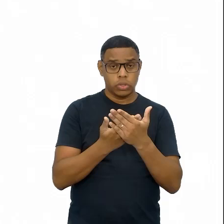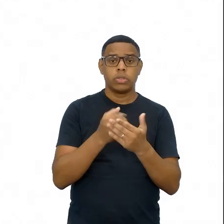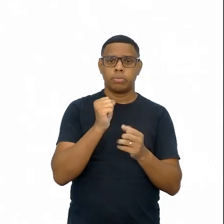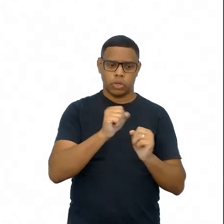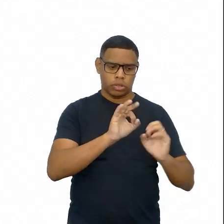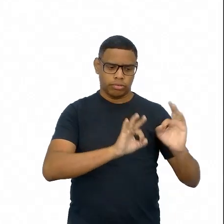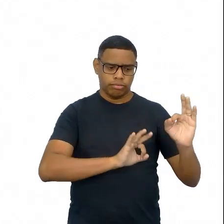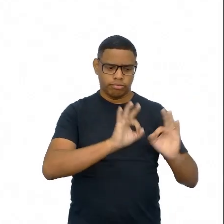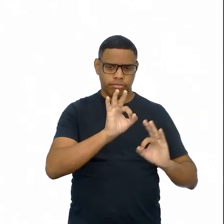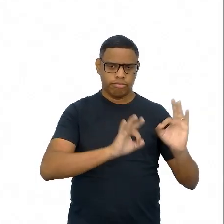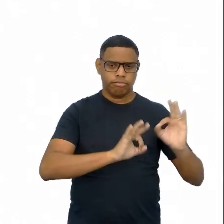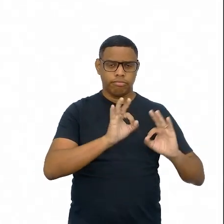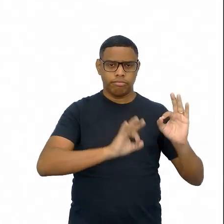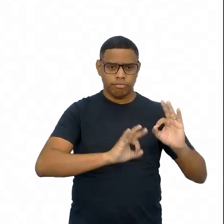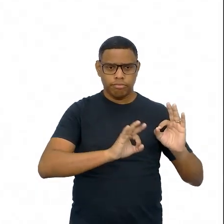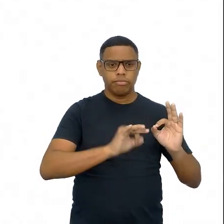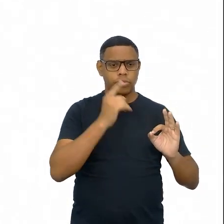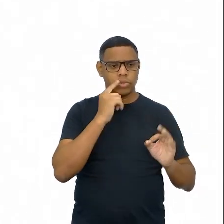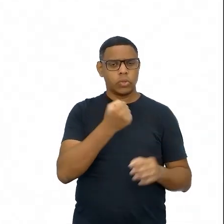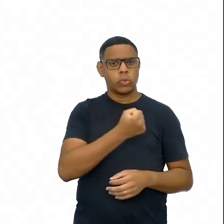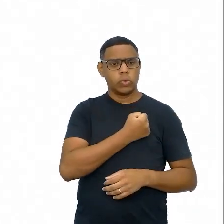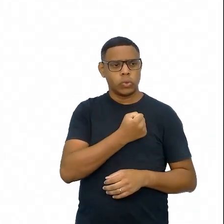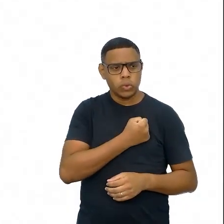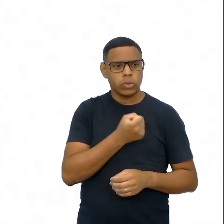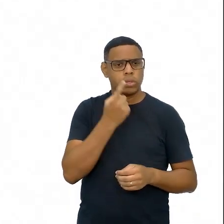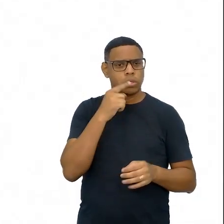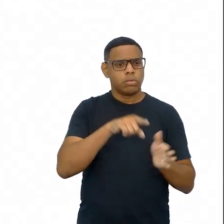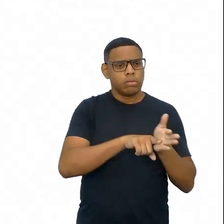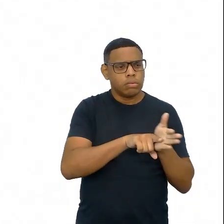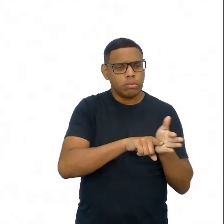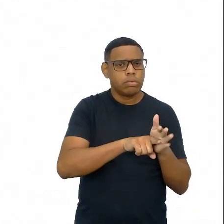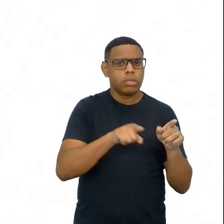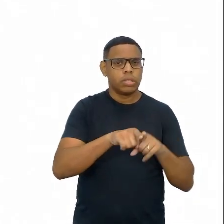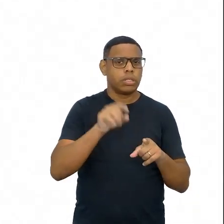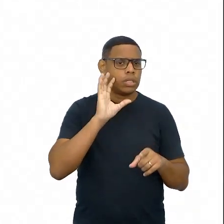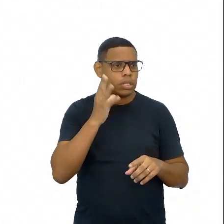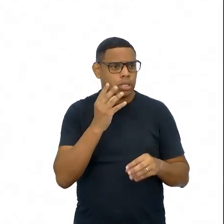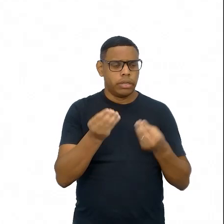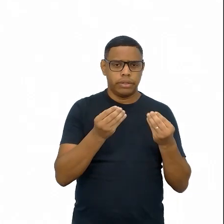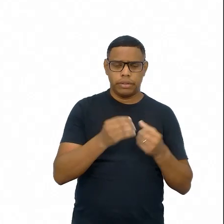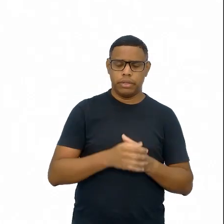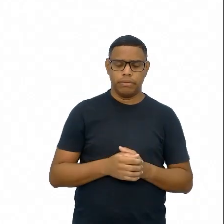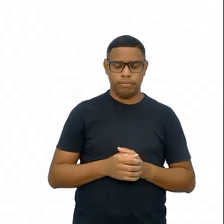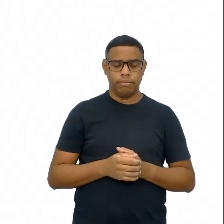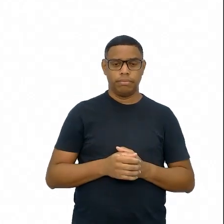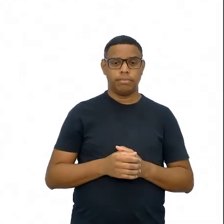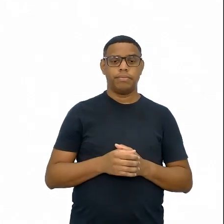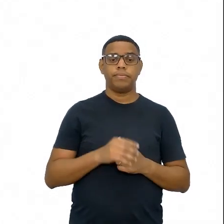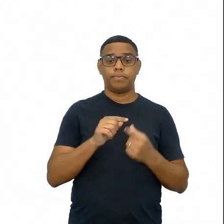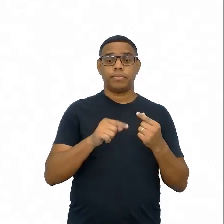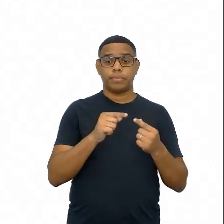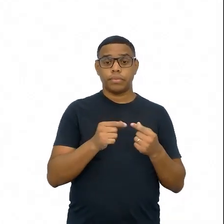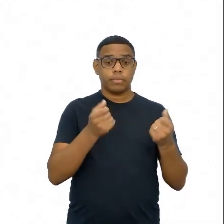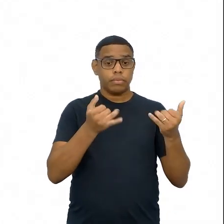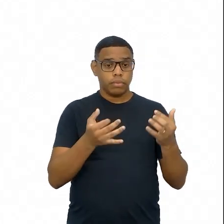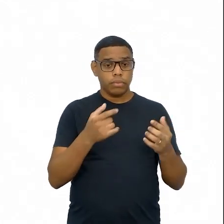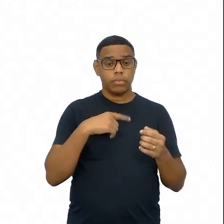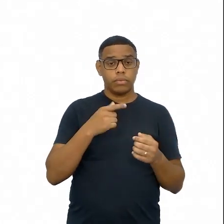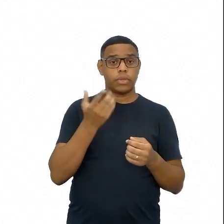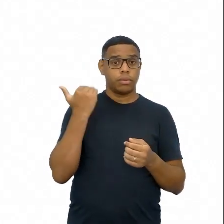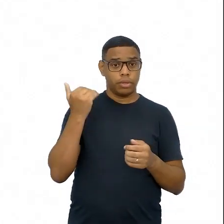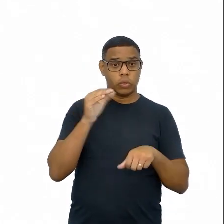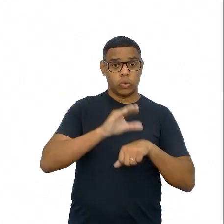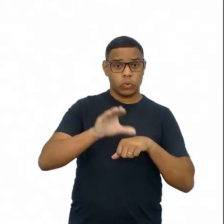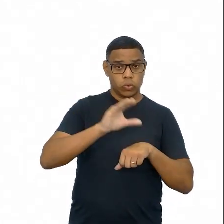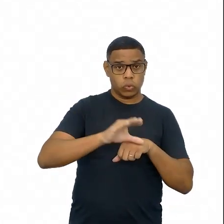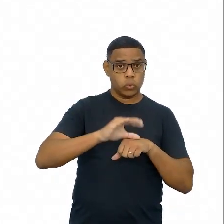organizado aí a sondagem de números e também a resolução de problemas, como indicado aí na última